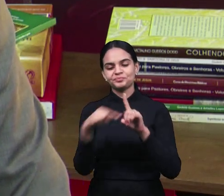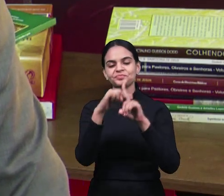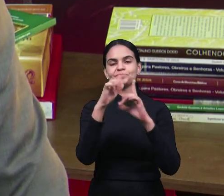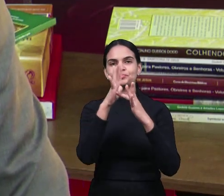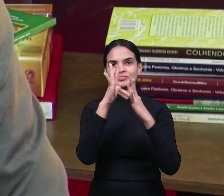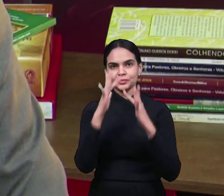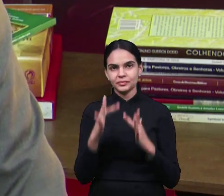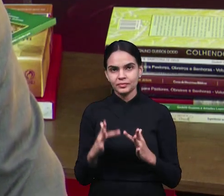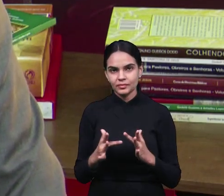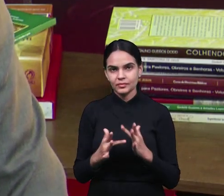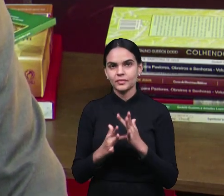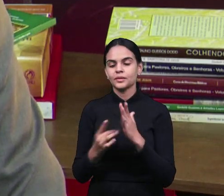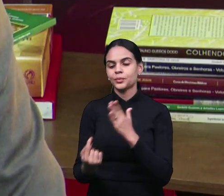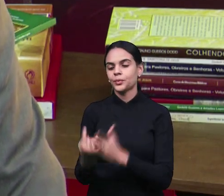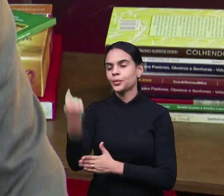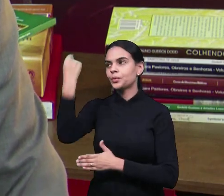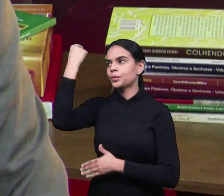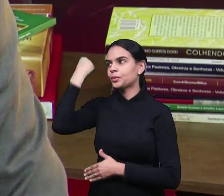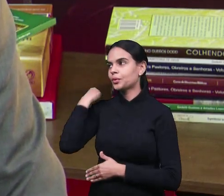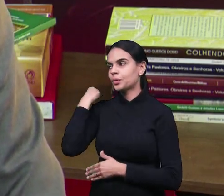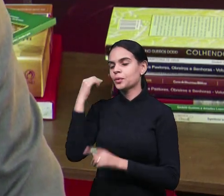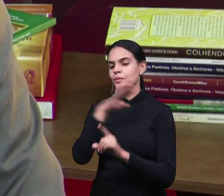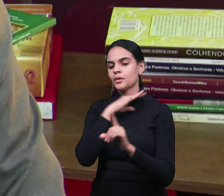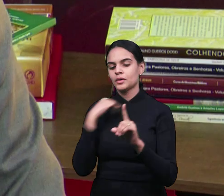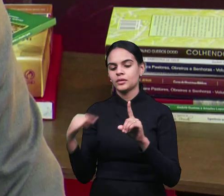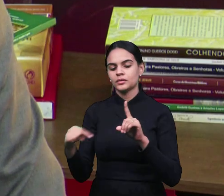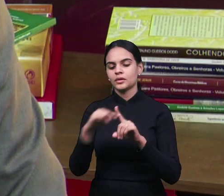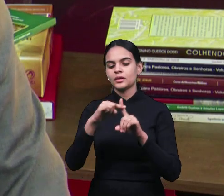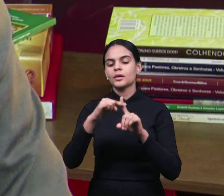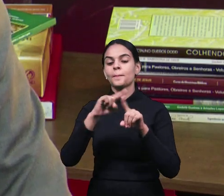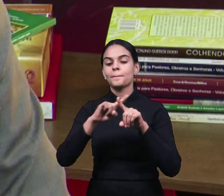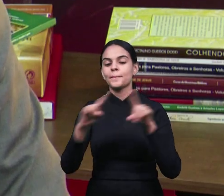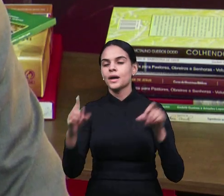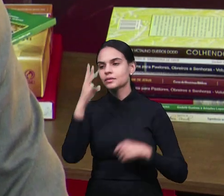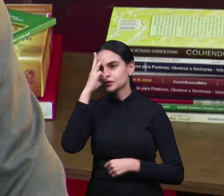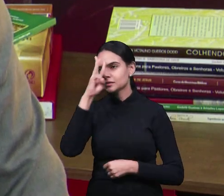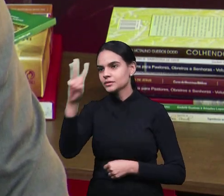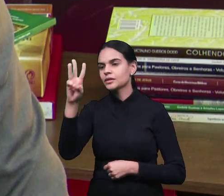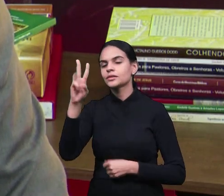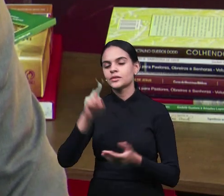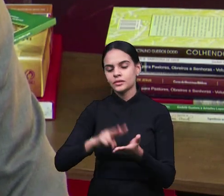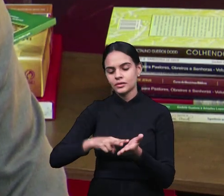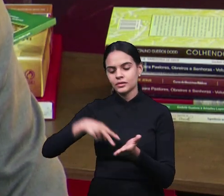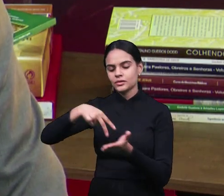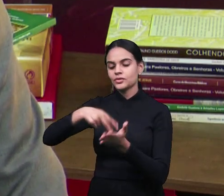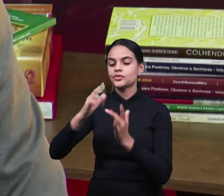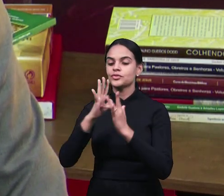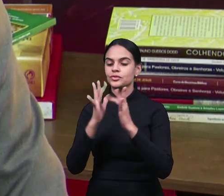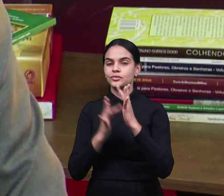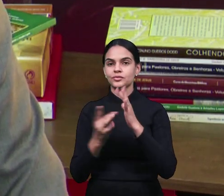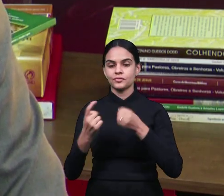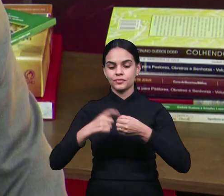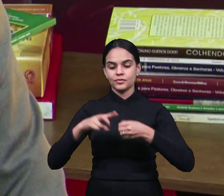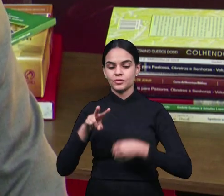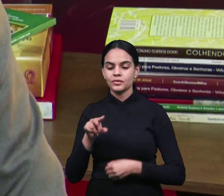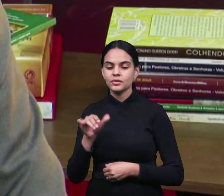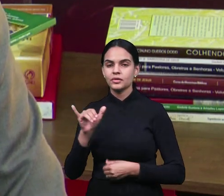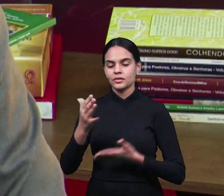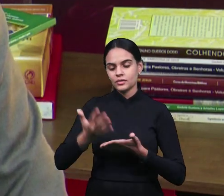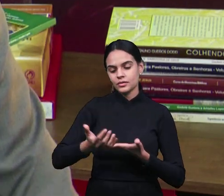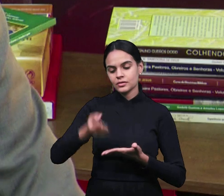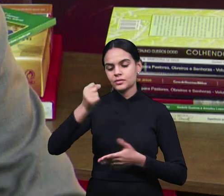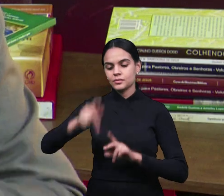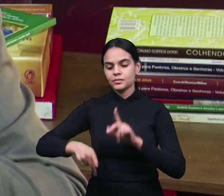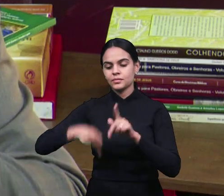nós na cruz, que morreu por nós, que ressuscitou ao terceiro dia, Jesus, ele vai voltar e ele vai arrebatar